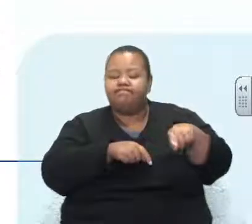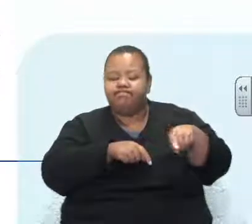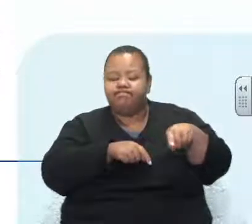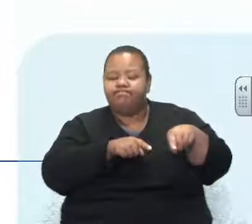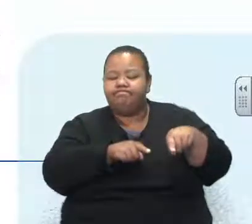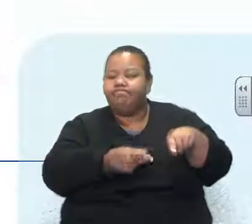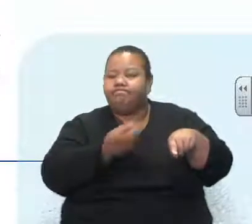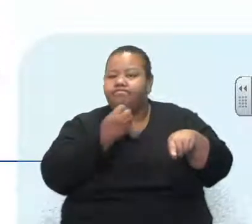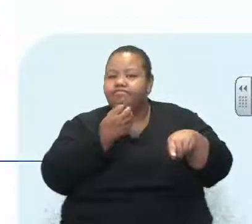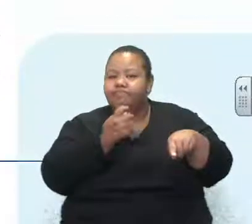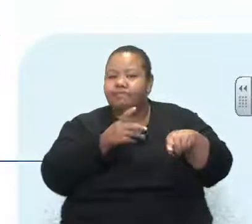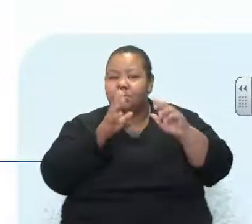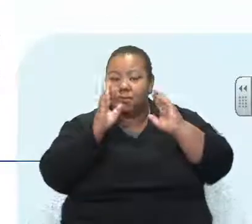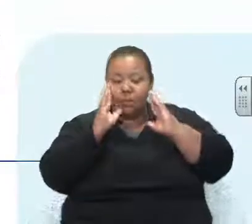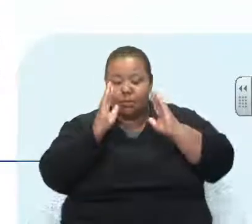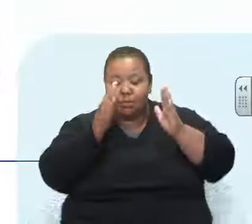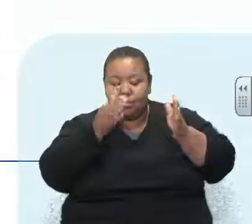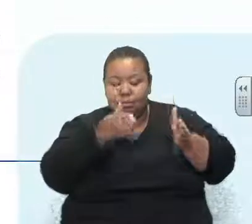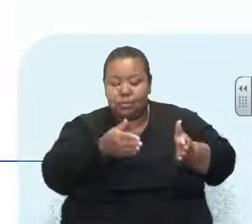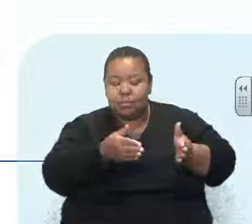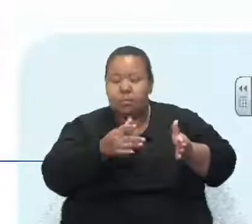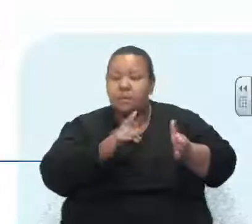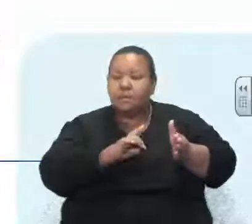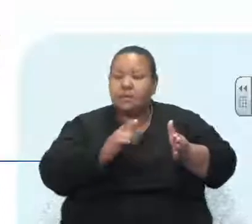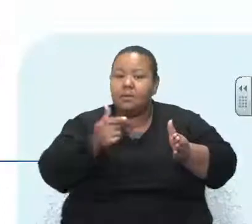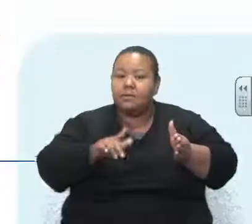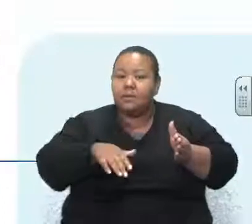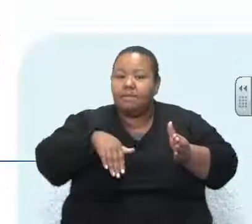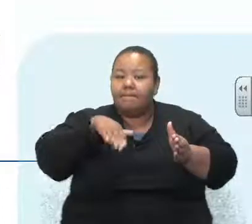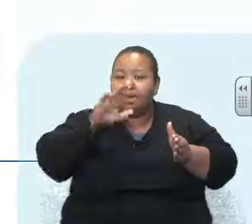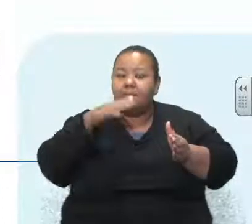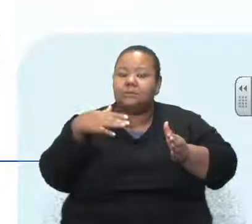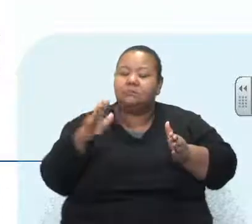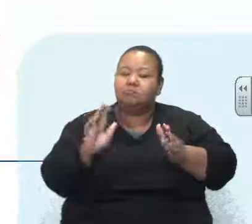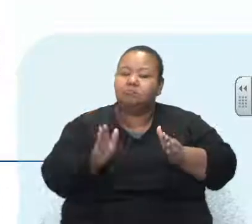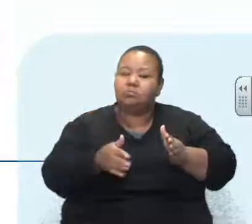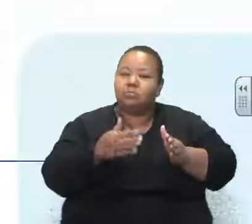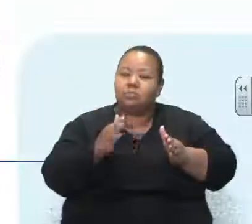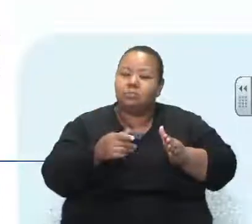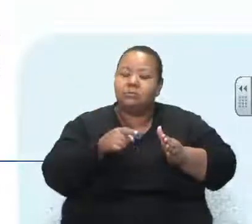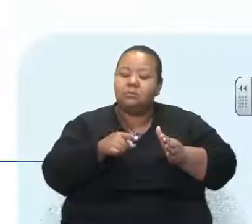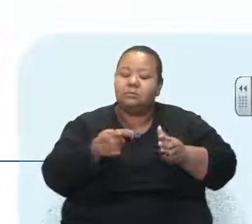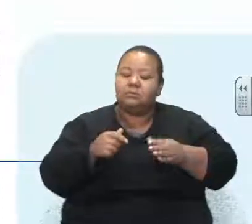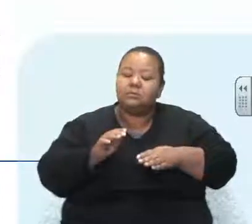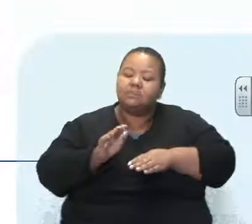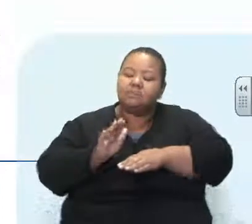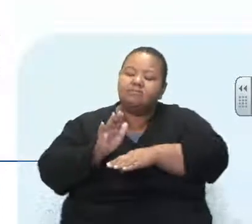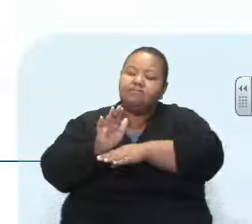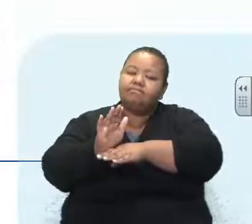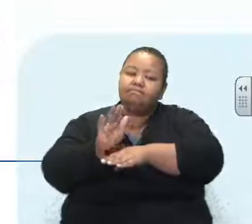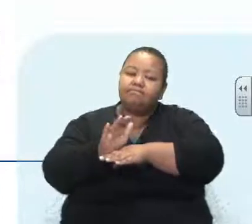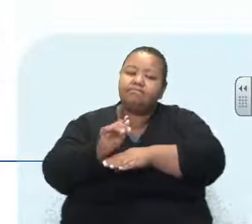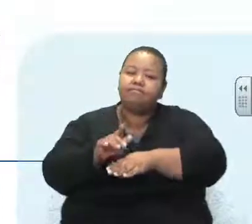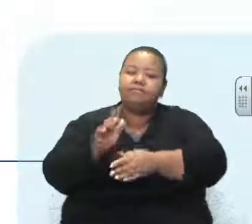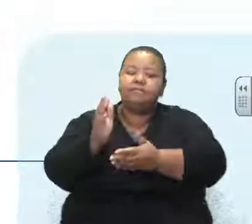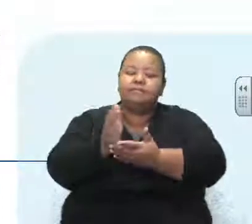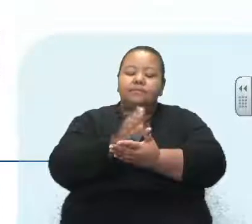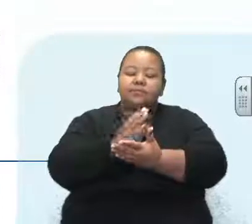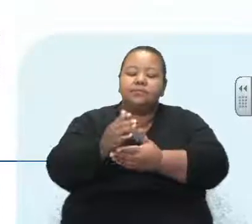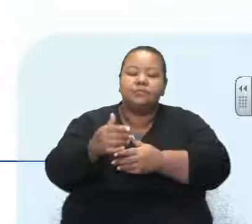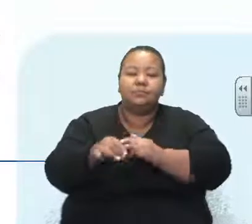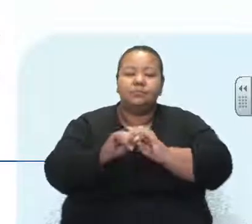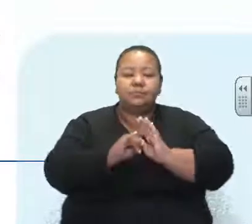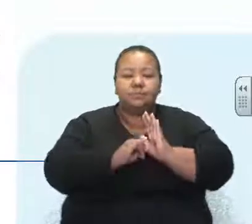para ela, que seria que ela conseguia desenvolver mais. E você tem que auxiliar ela na seleção